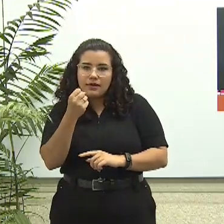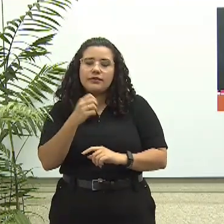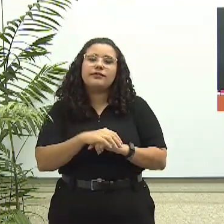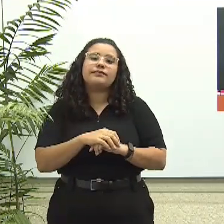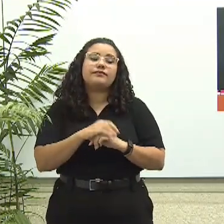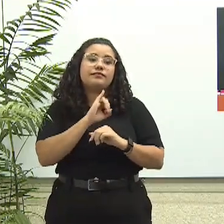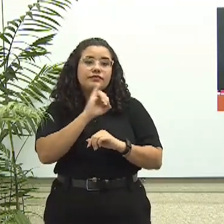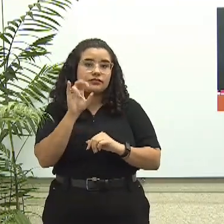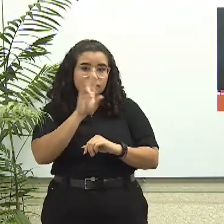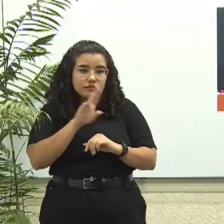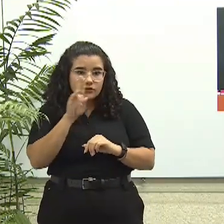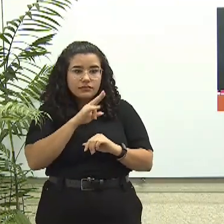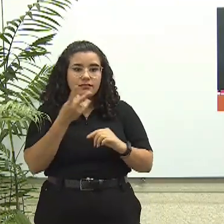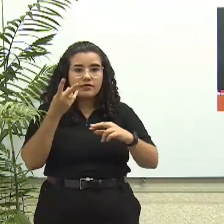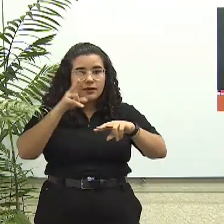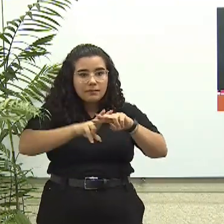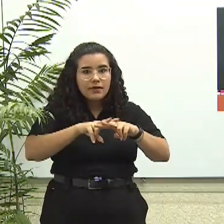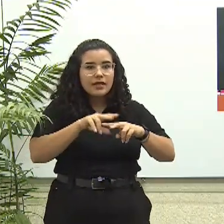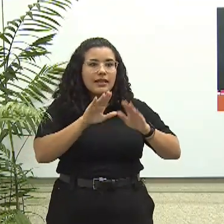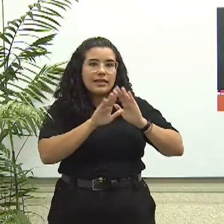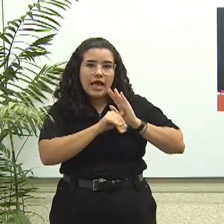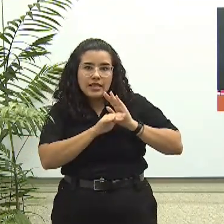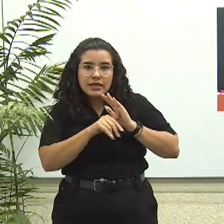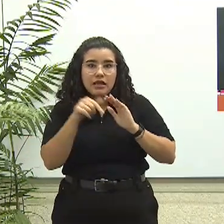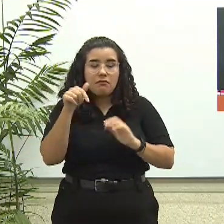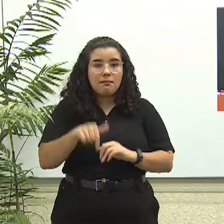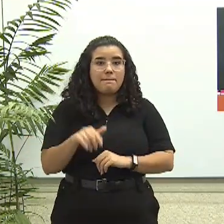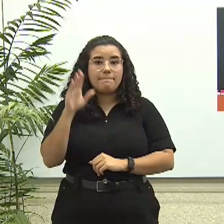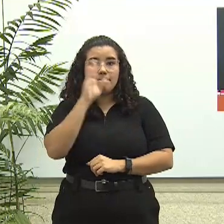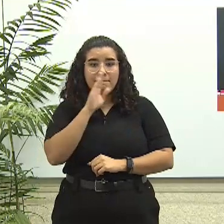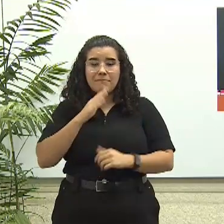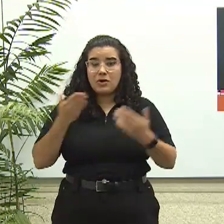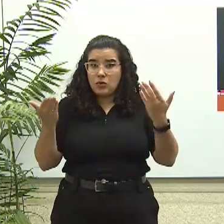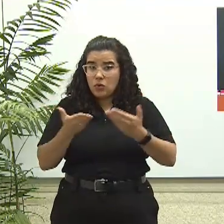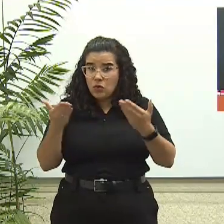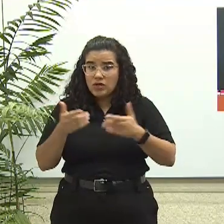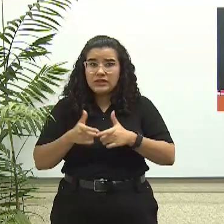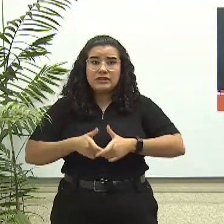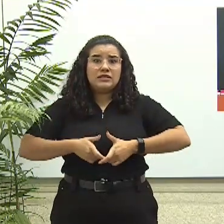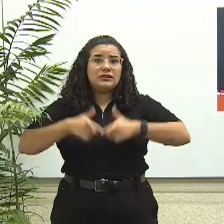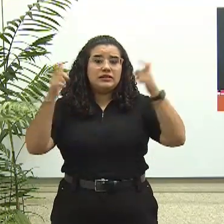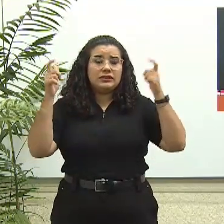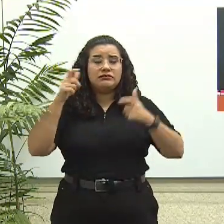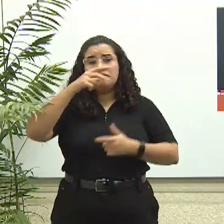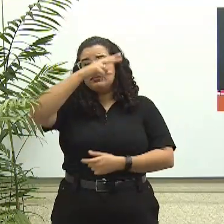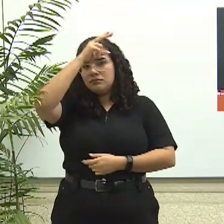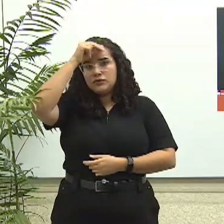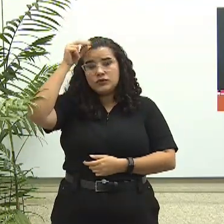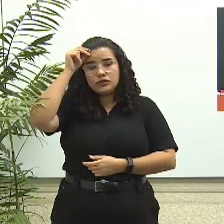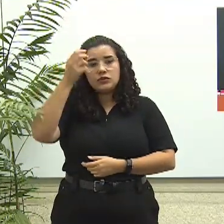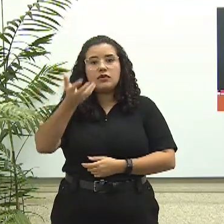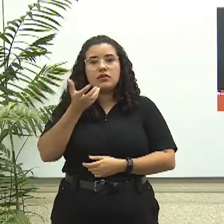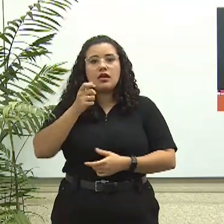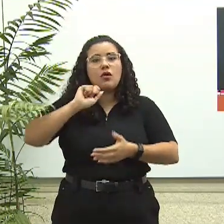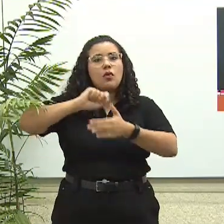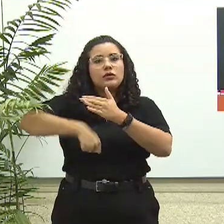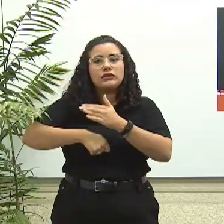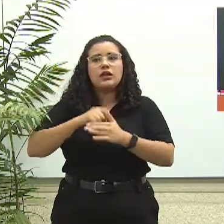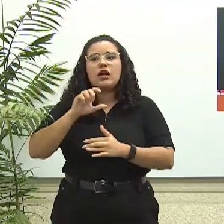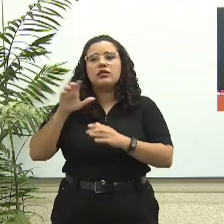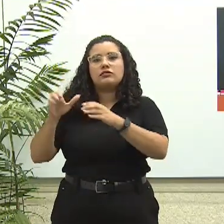essa tecnologia para prender ladrão no Brasil e hoje a hoje tá uma febre de prefeitura fazendo contrato com empresa de